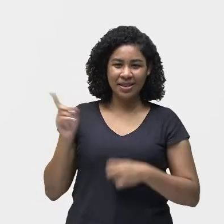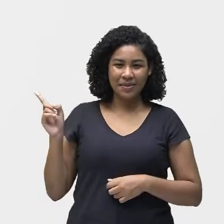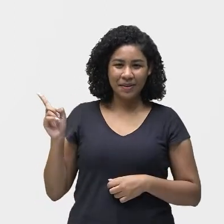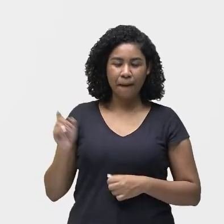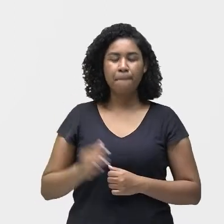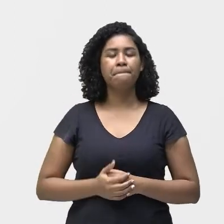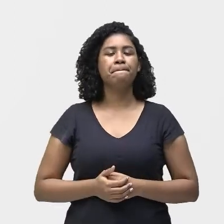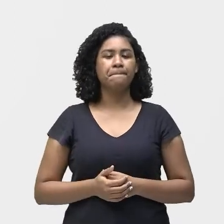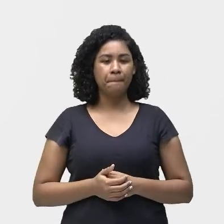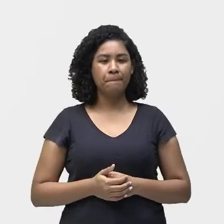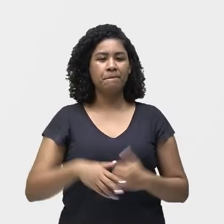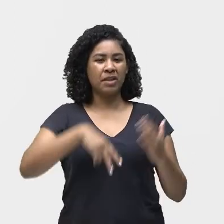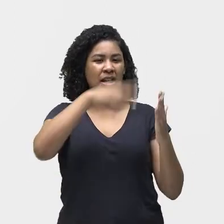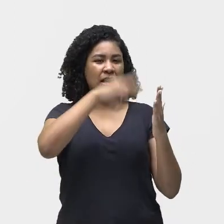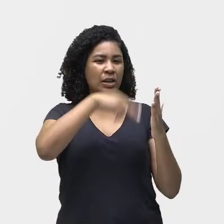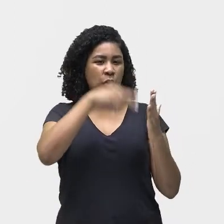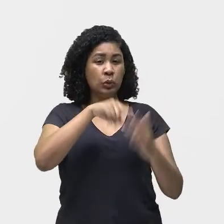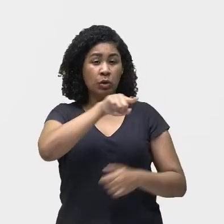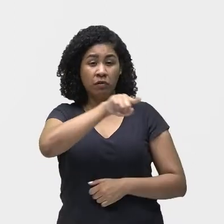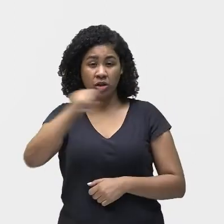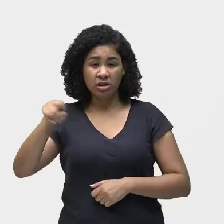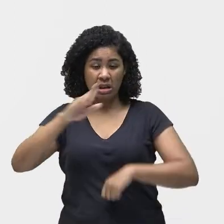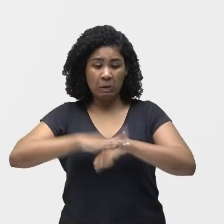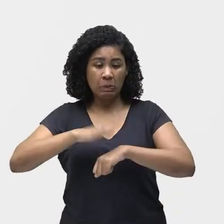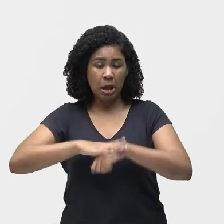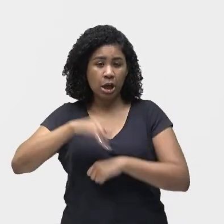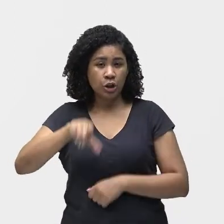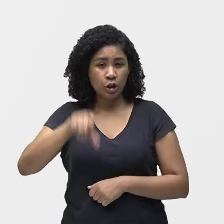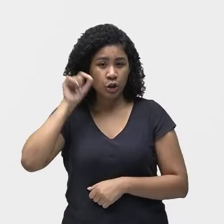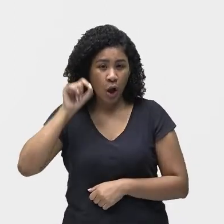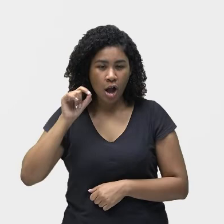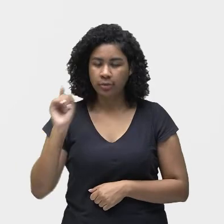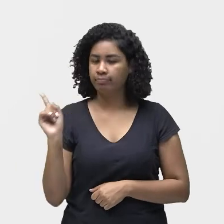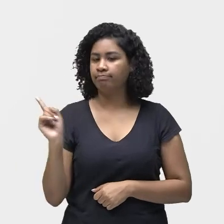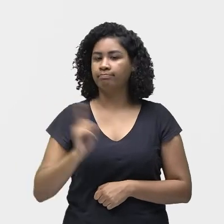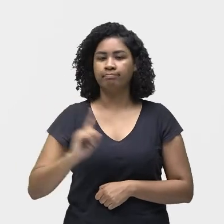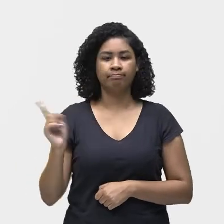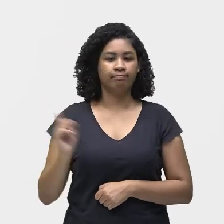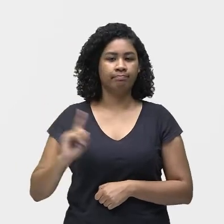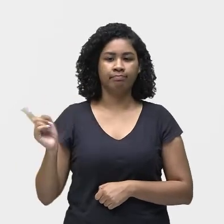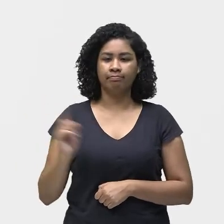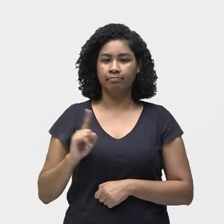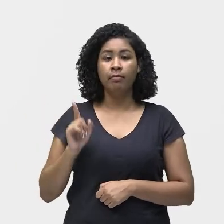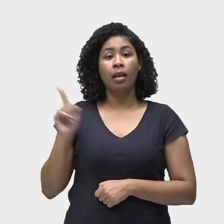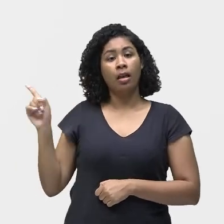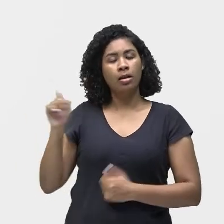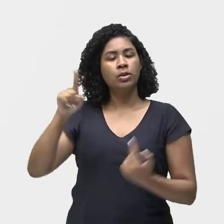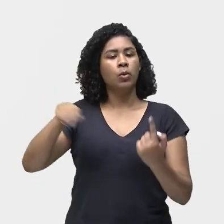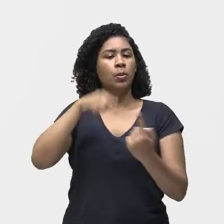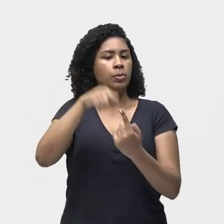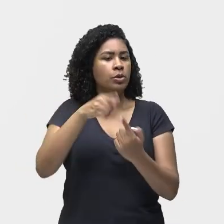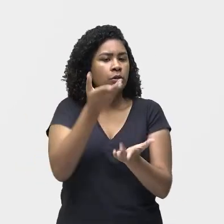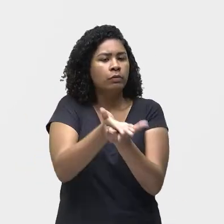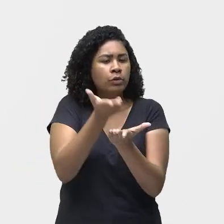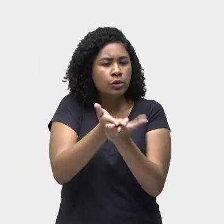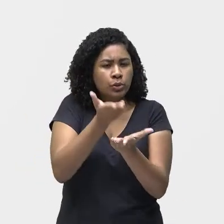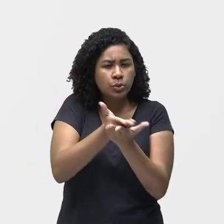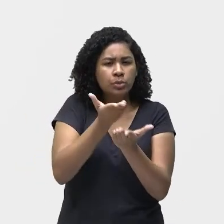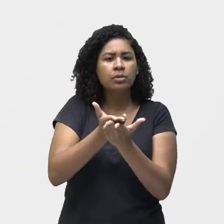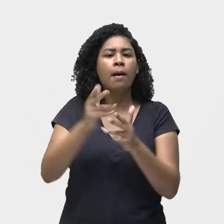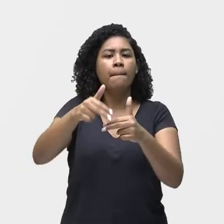uma leitura aí que você vai escolher o que você quer ler, né? É a leitura para estudar, é uma leitura que vem